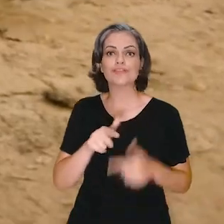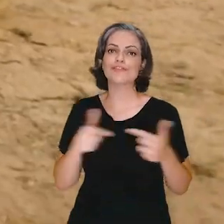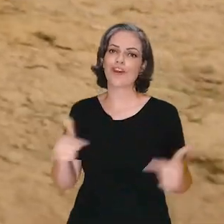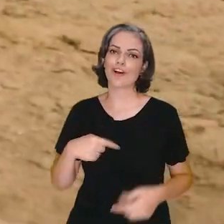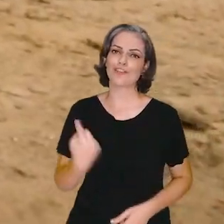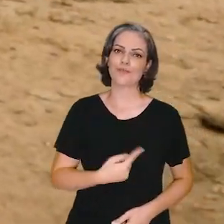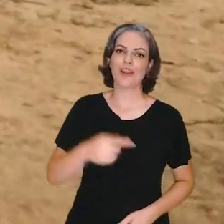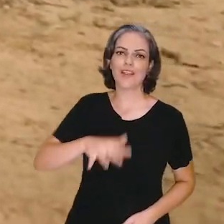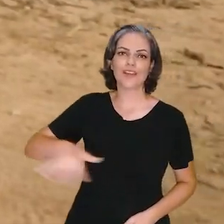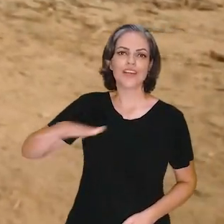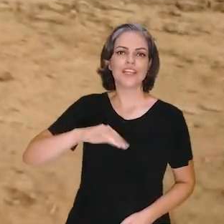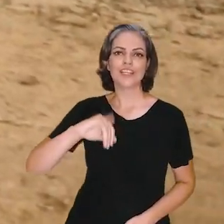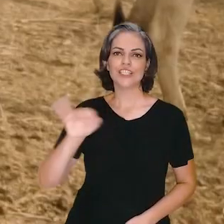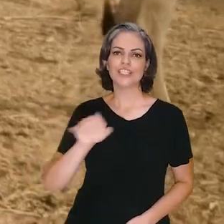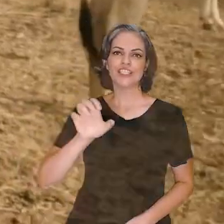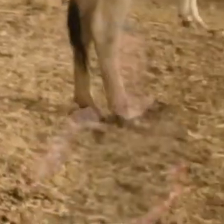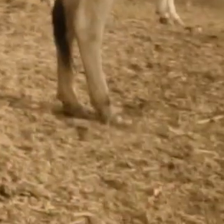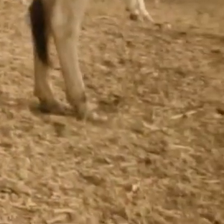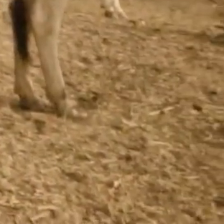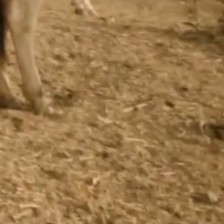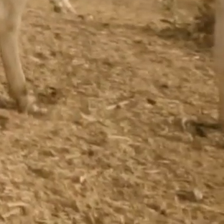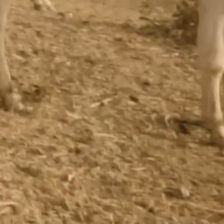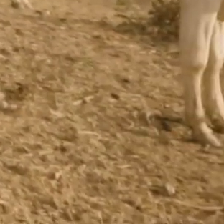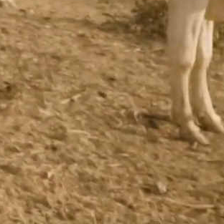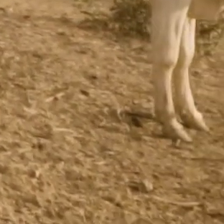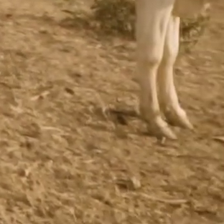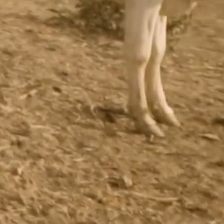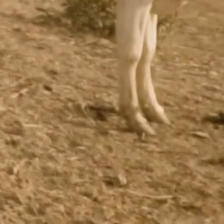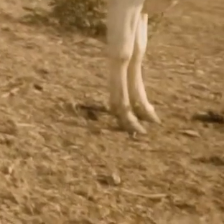vai ser uma riqueza para a nossa região aqui, que é de Jequitaí.